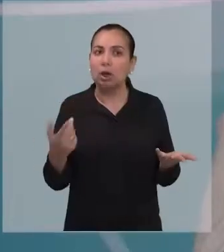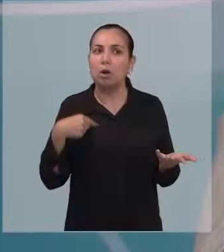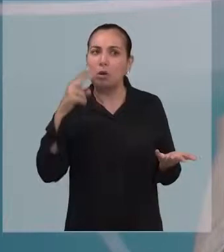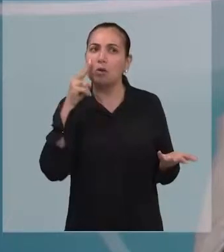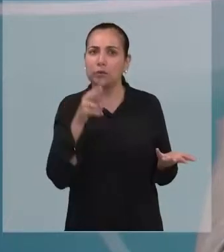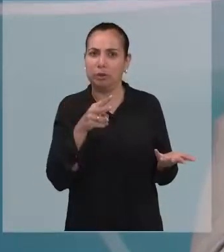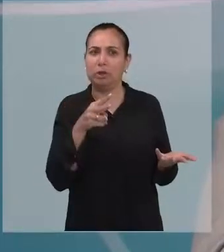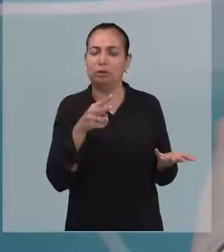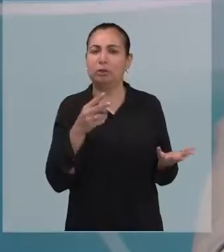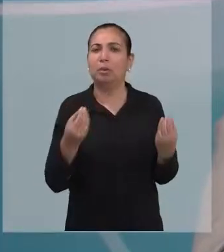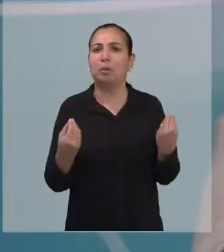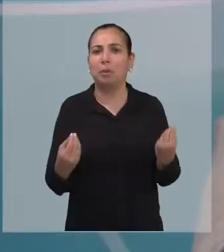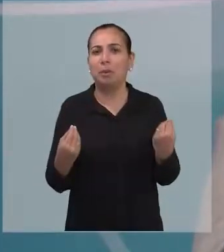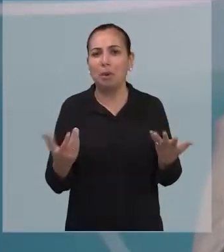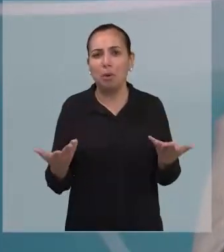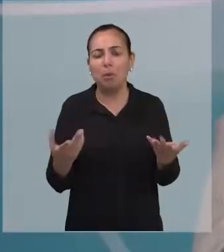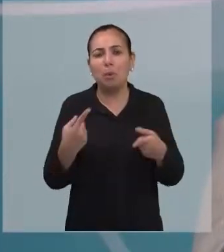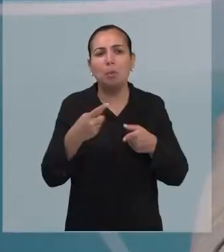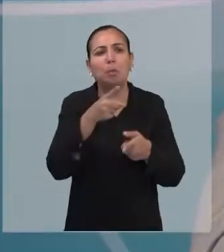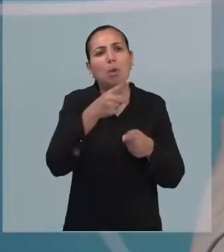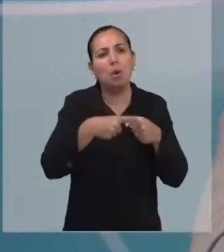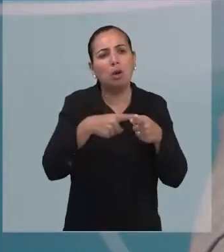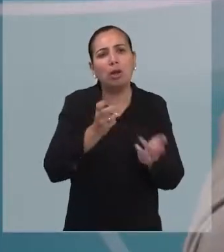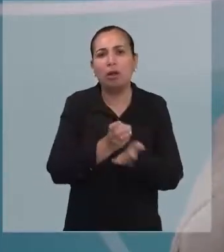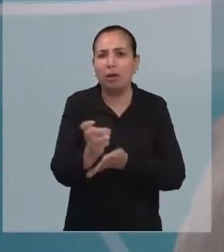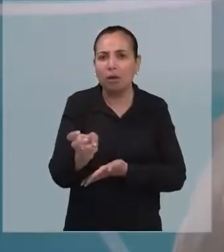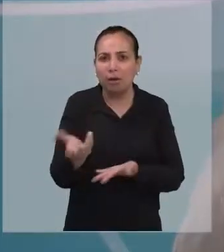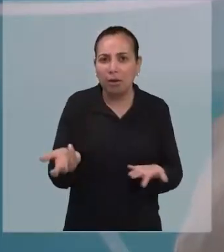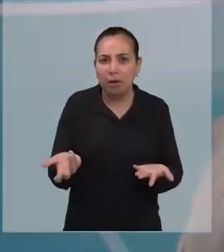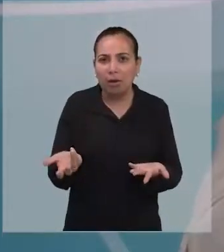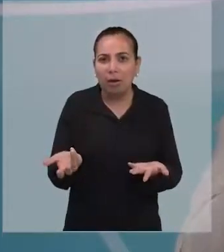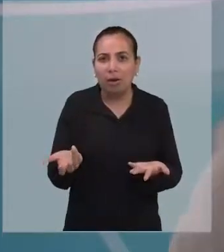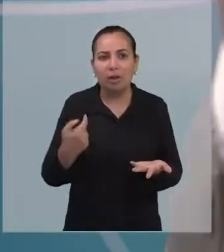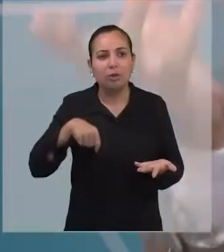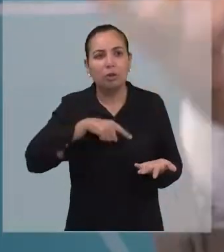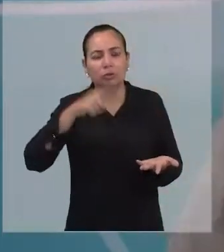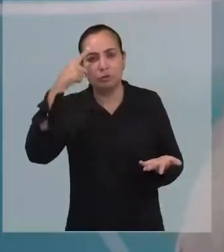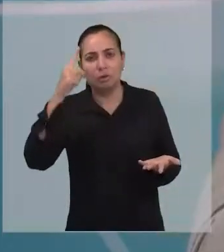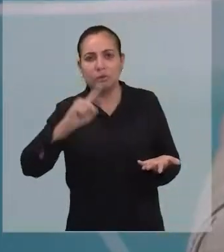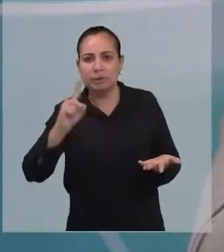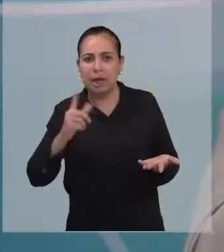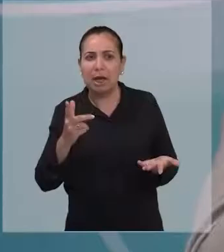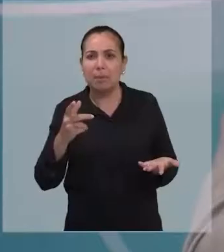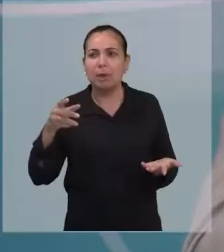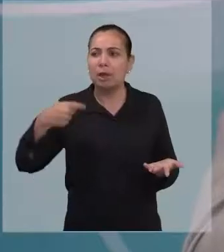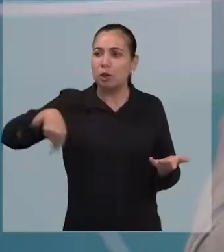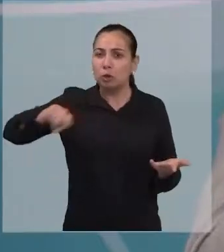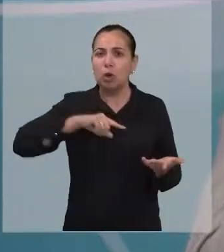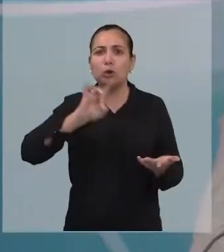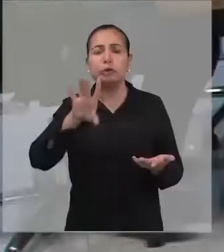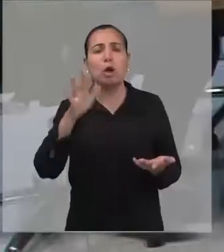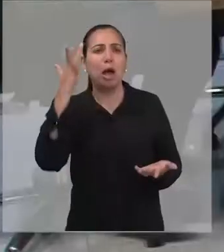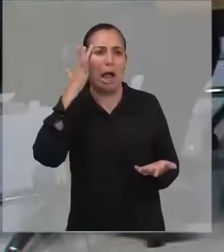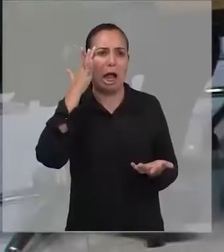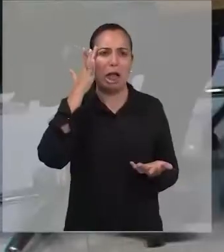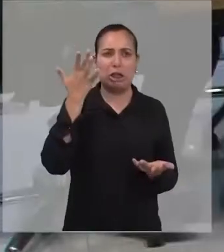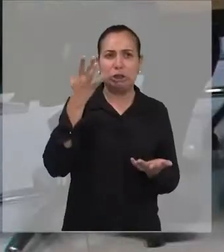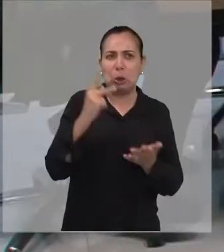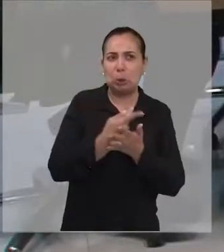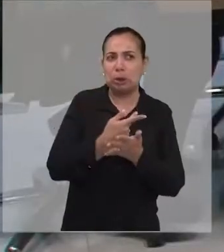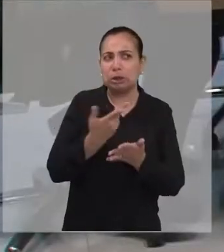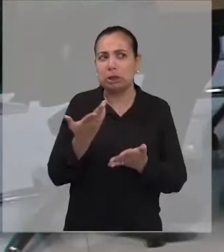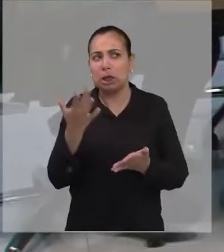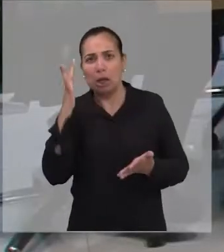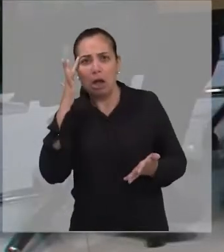essa demissão, porque a gente não sabe o motivo. E pelas razões, né? As razões a gente supõe, a jornalista acha, eu estou dizendo, os motivos eu esperava do general,